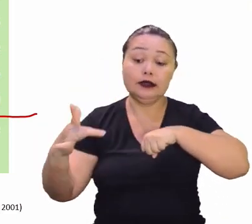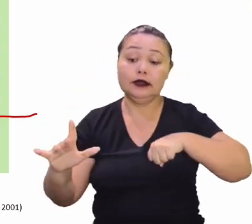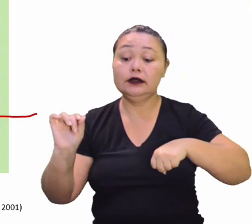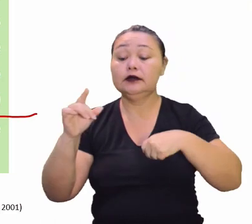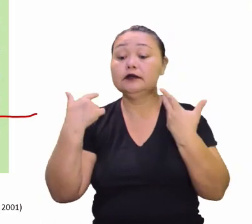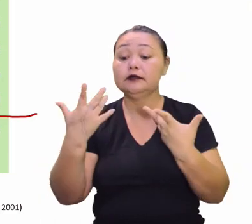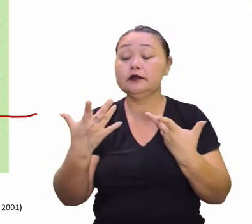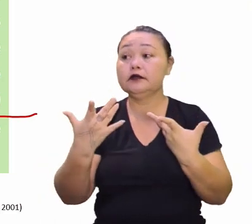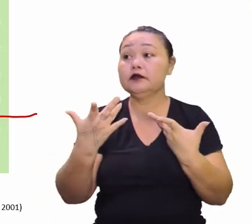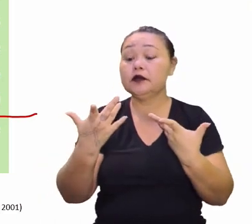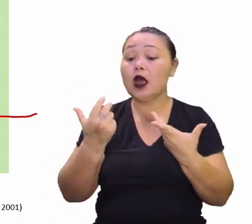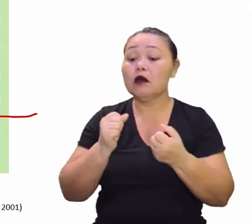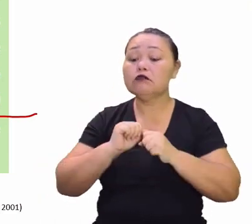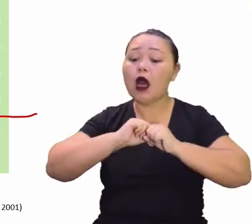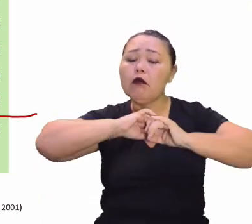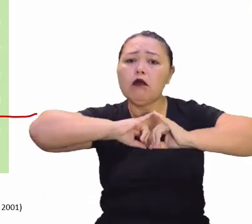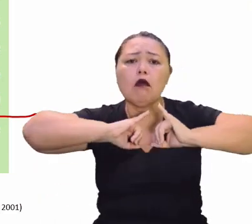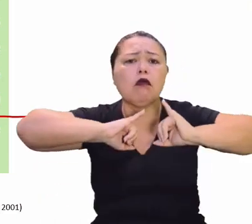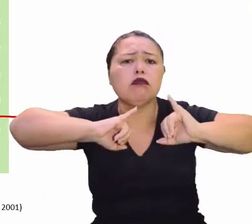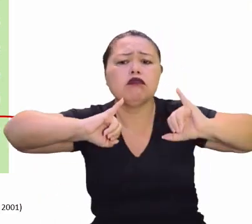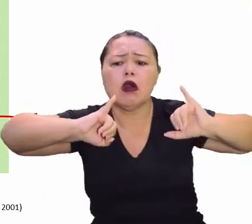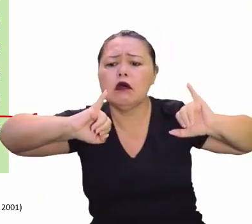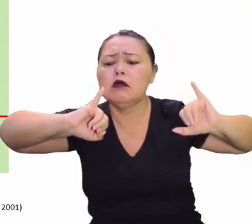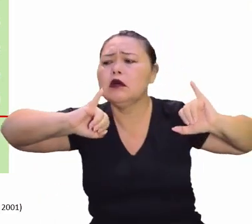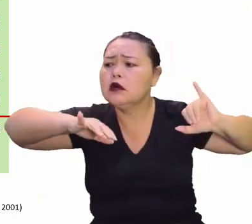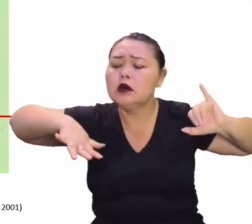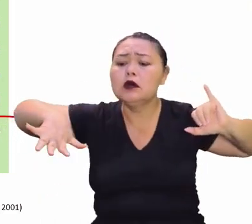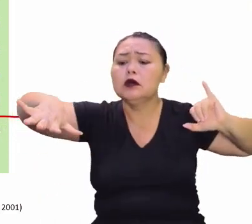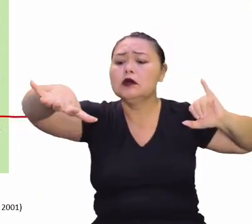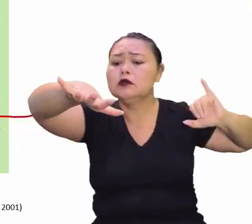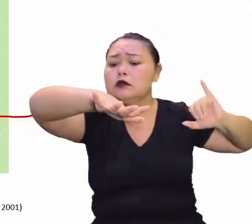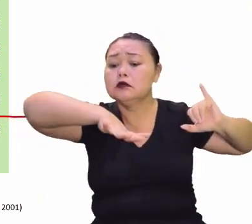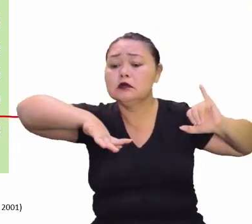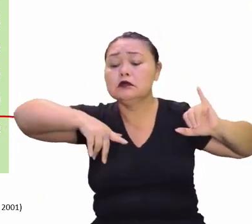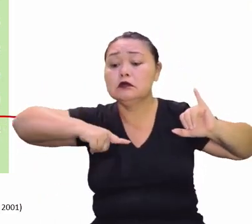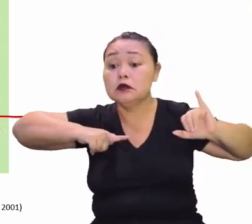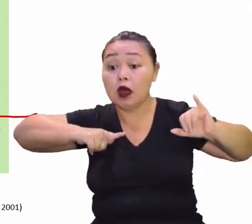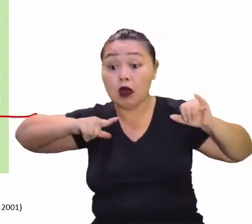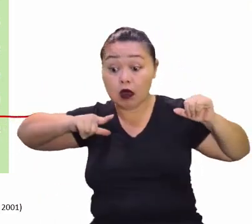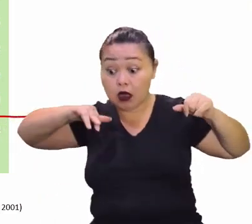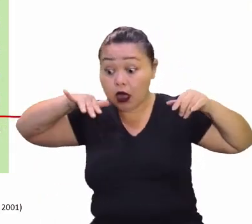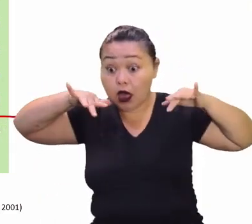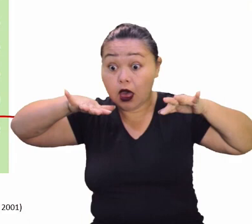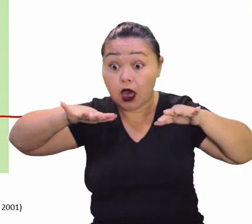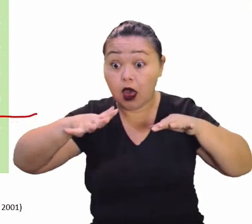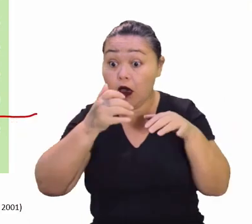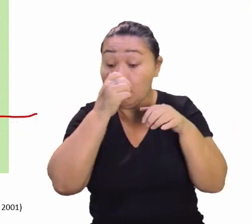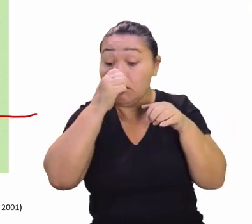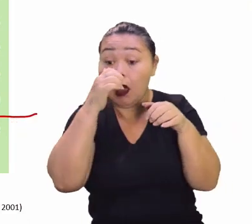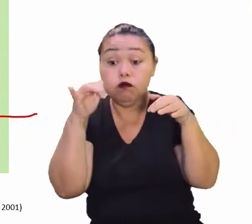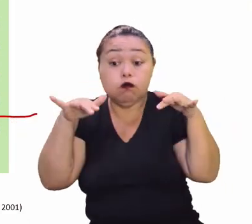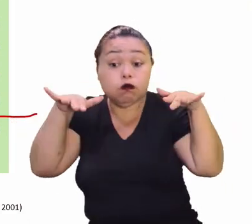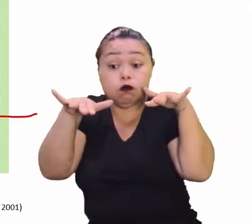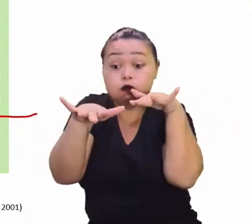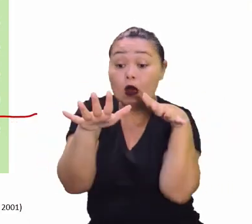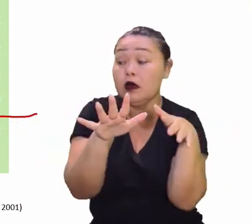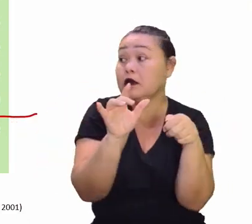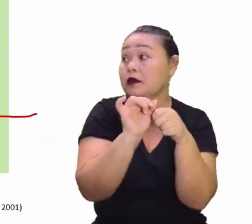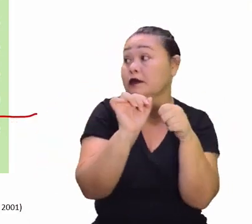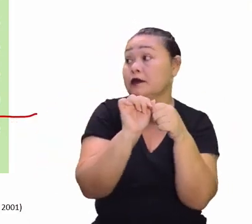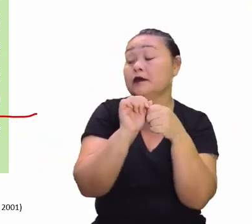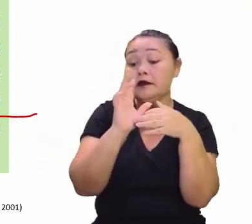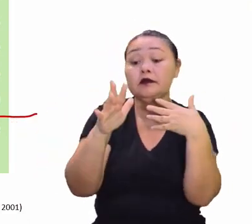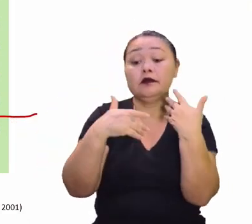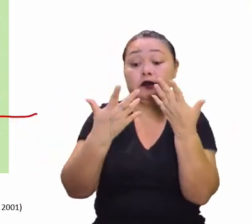fosse expandida essa informação e quando vê lá naquela região está lotado, né? É mais ou menos assim que funciona. É tipo